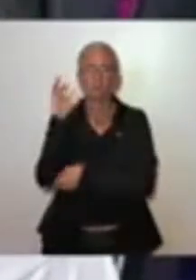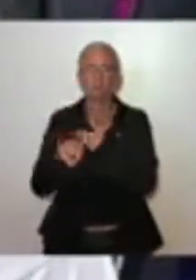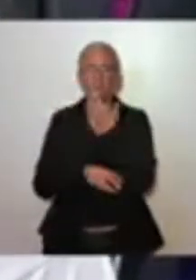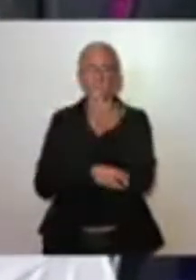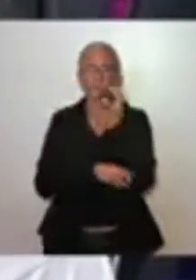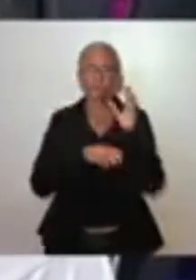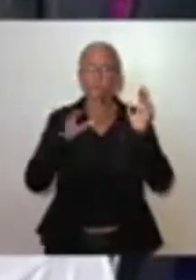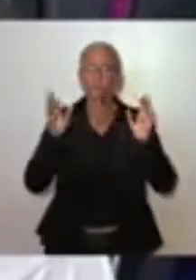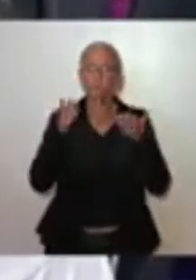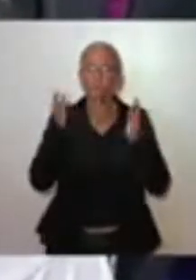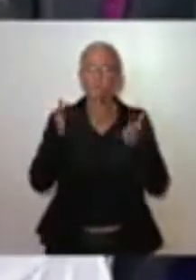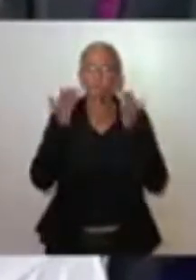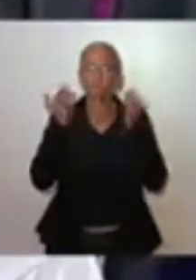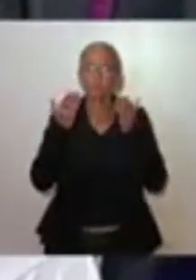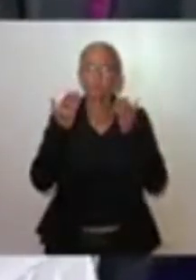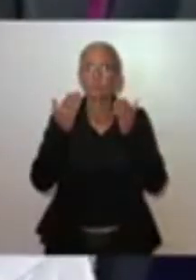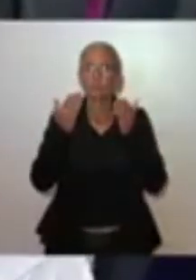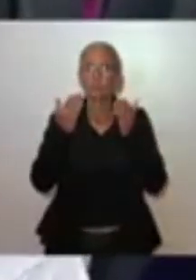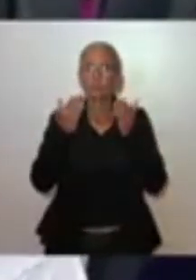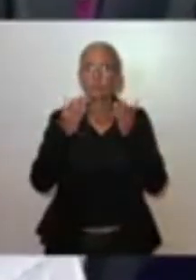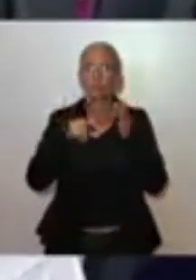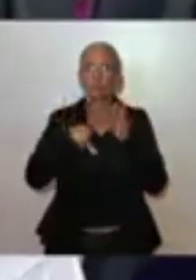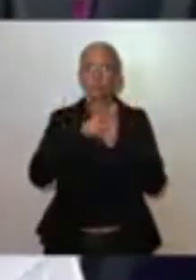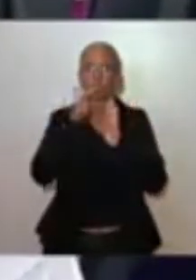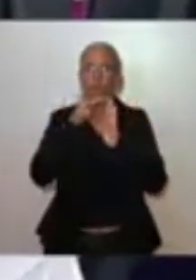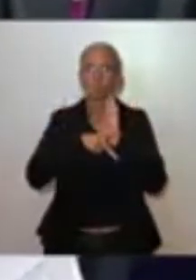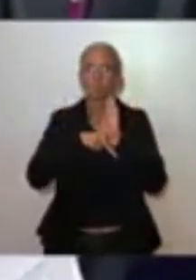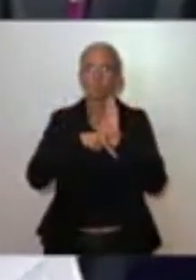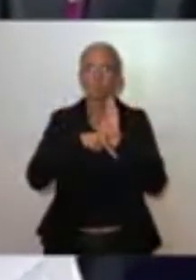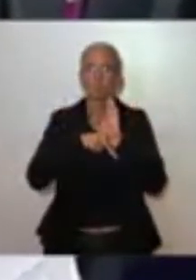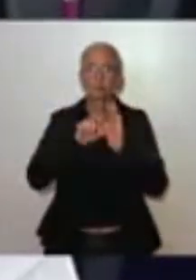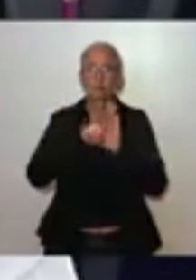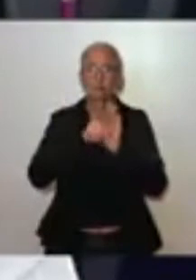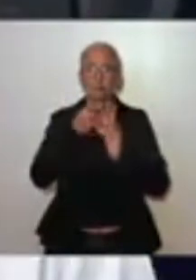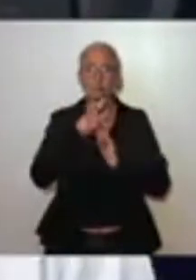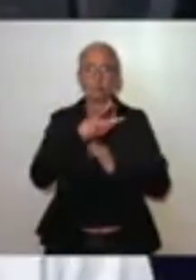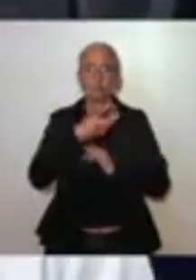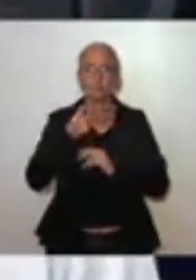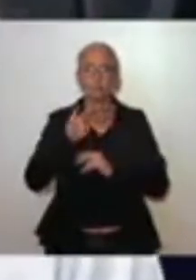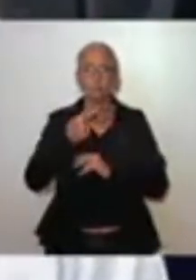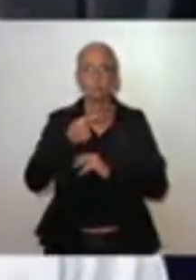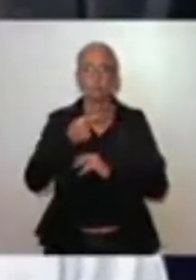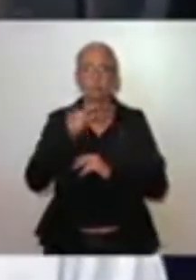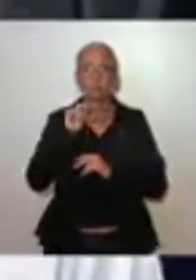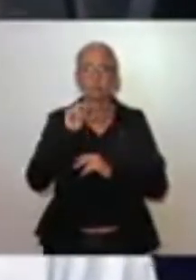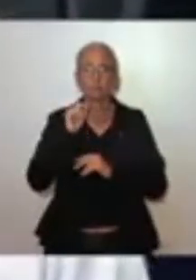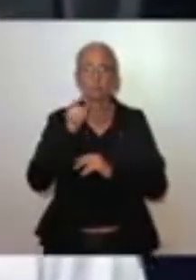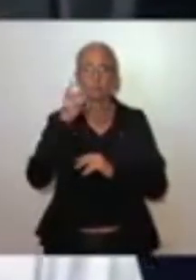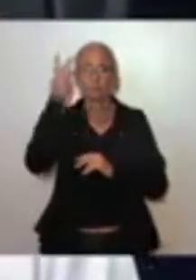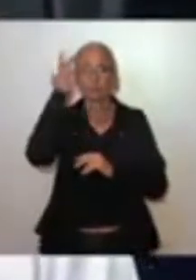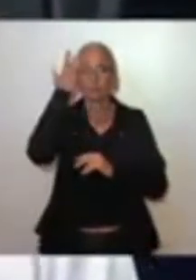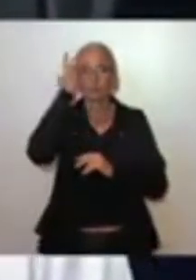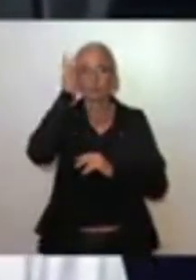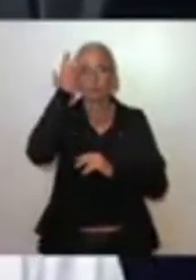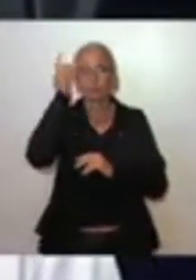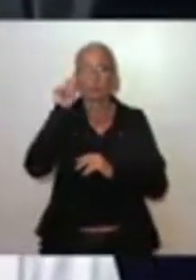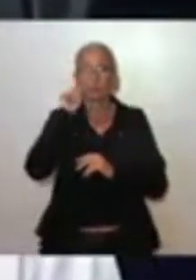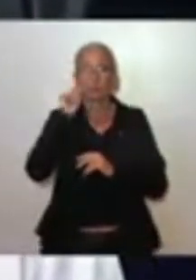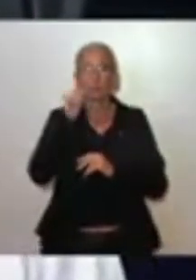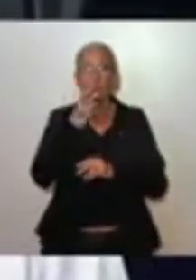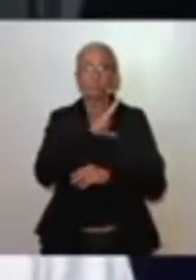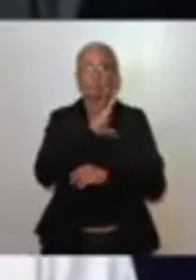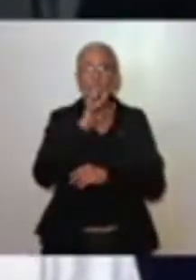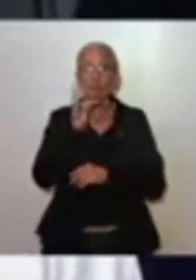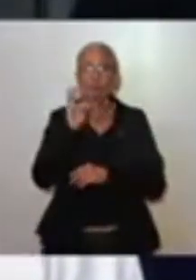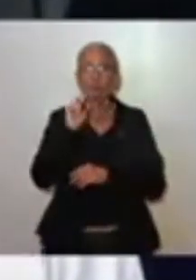recentemente se tornou o projeto de lei 347 2002 como o senhor enxerga essa iniciativa da Câmara de